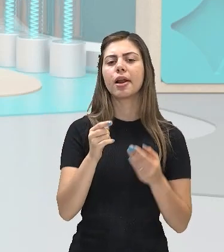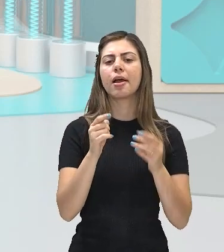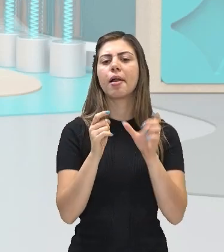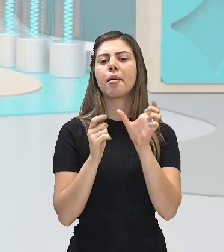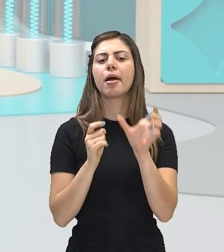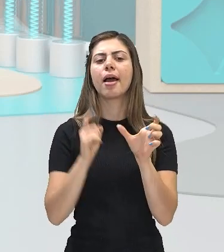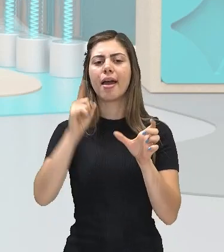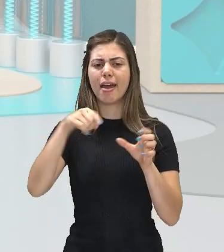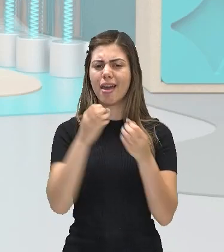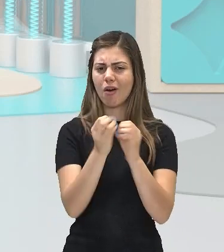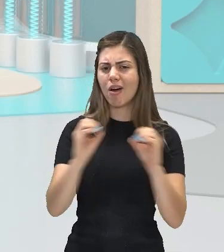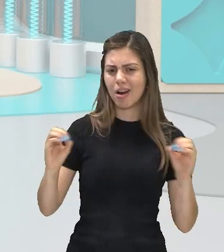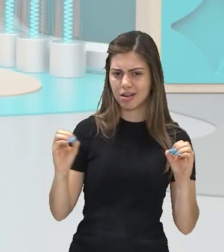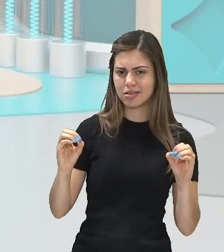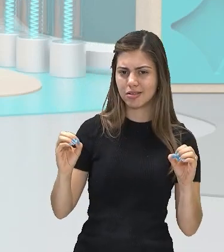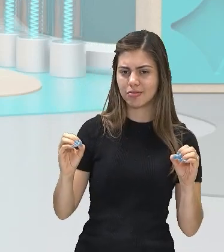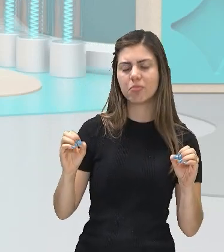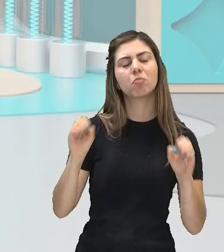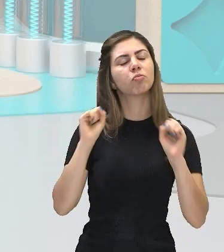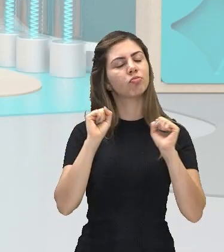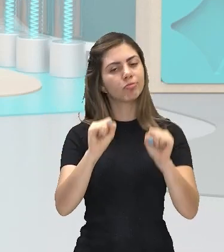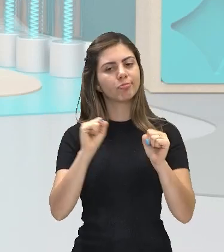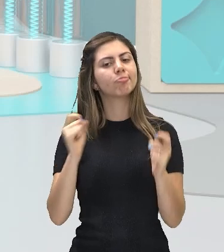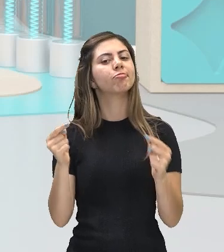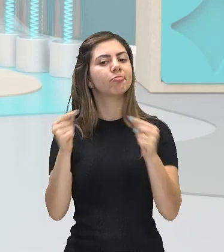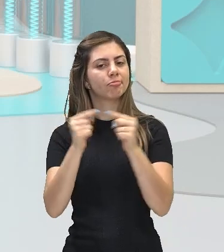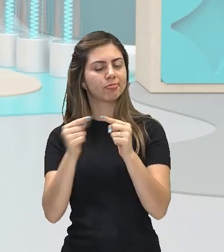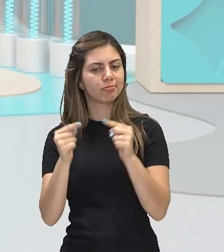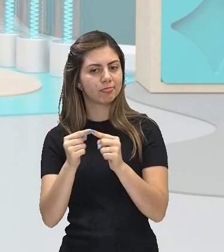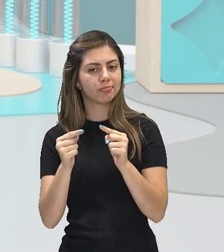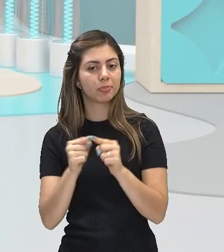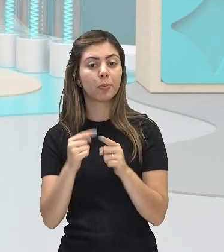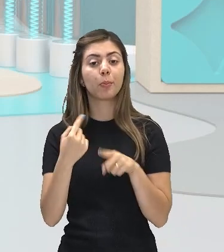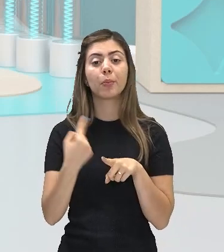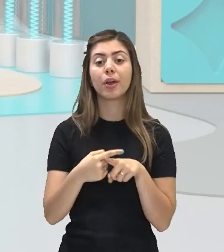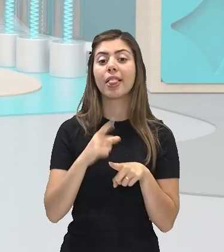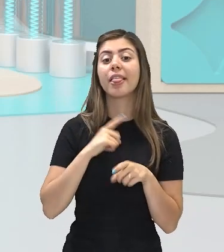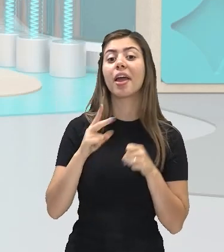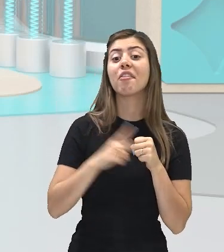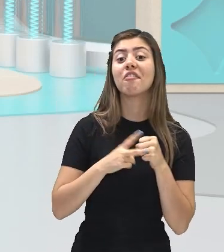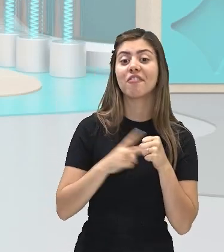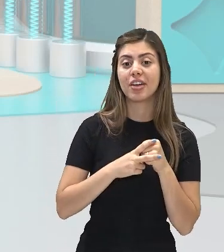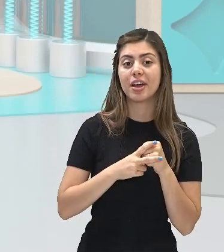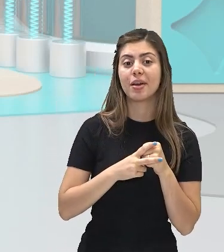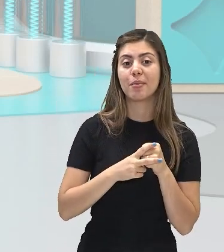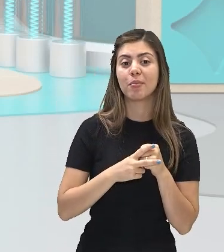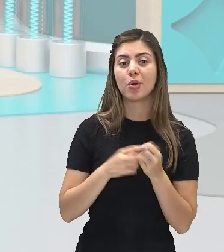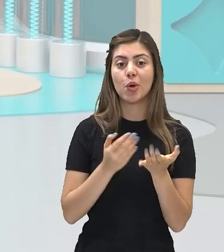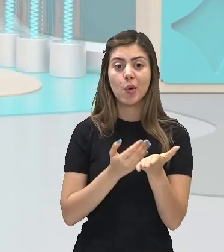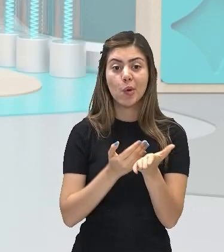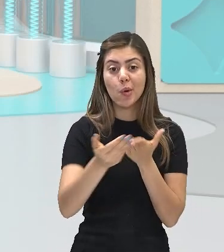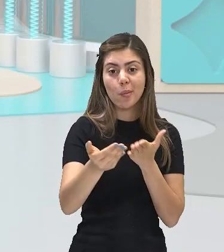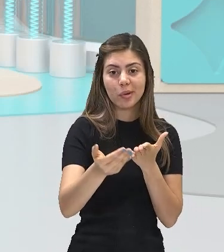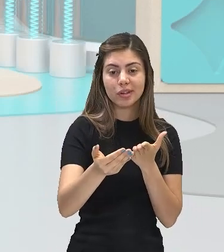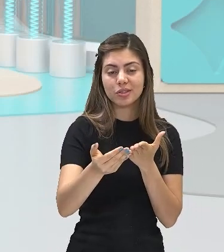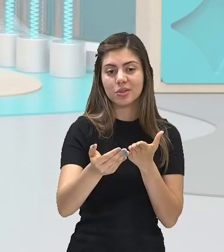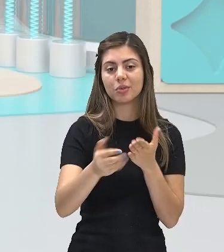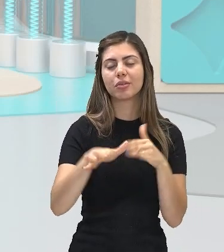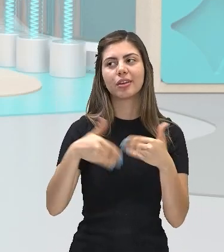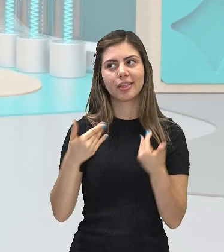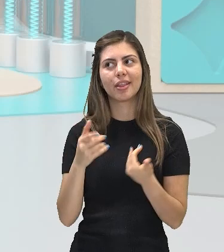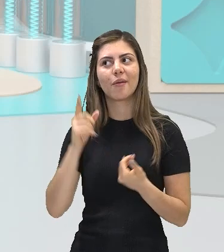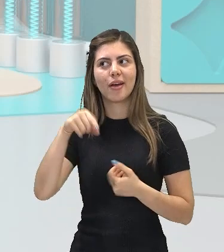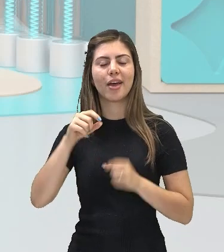aqui de oração? Podemos sim chamar, porque temos o verbo. Olhem só, começou. Se tem um verbo, então é uma